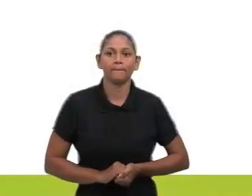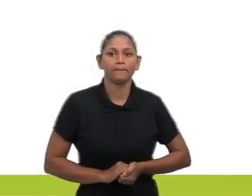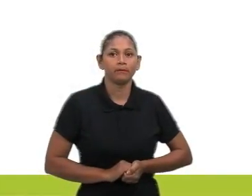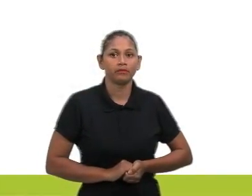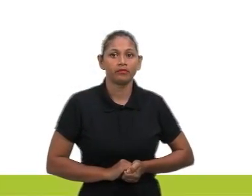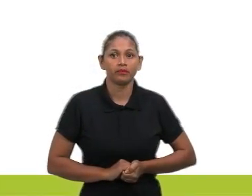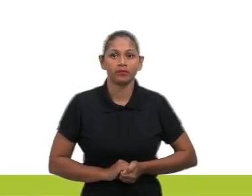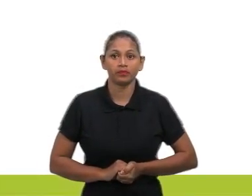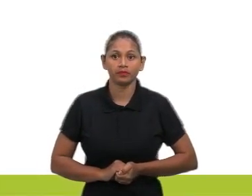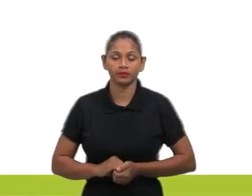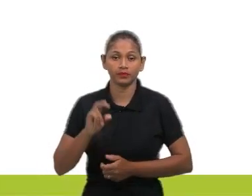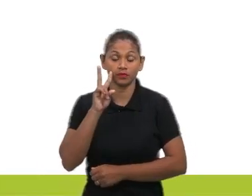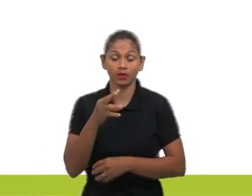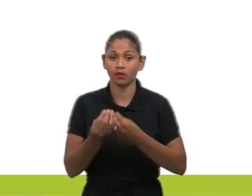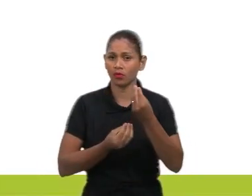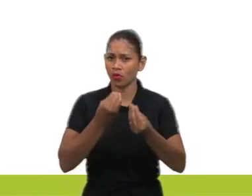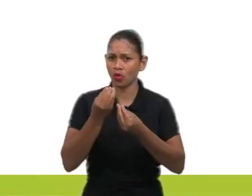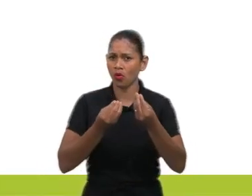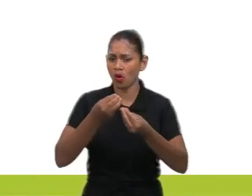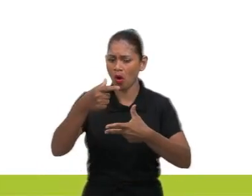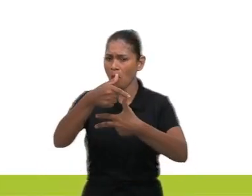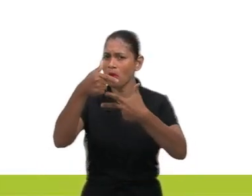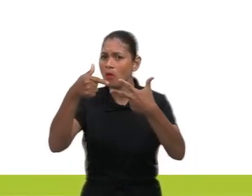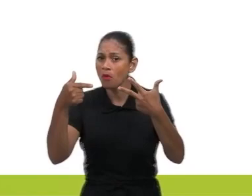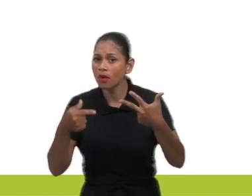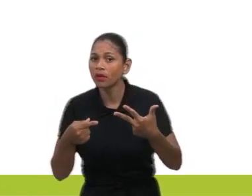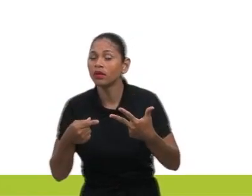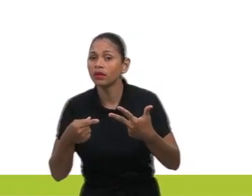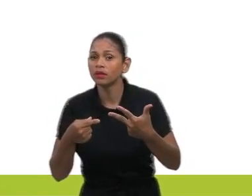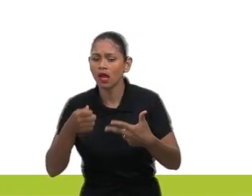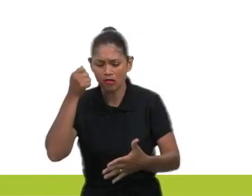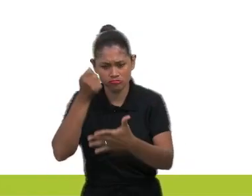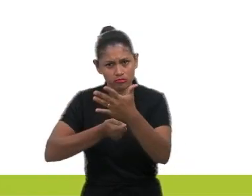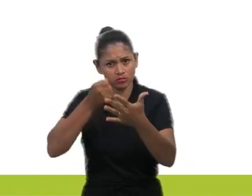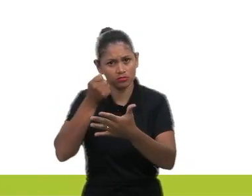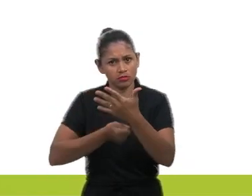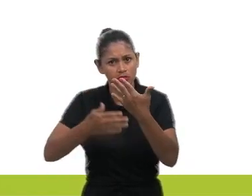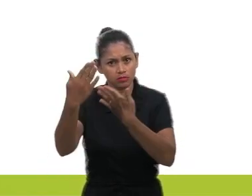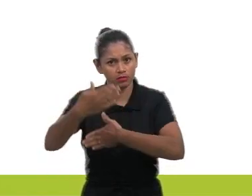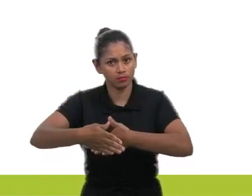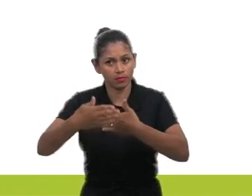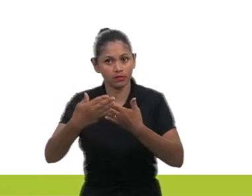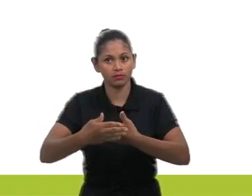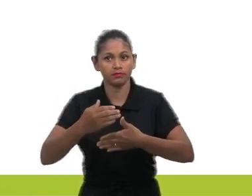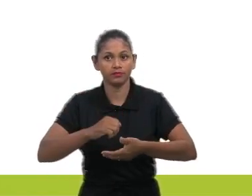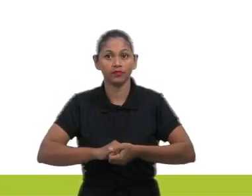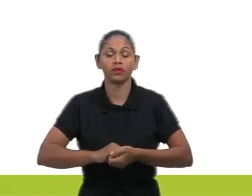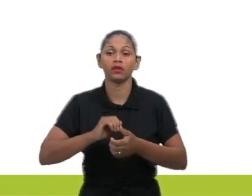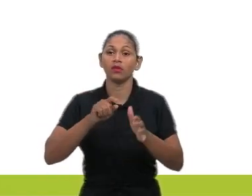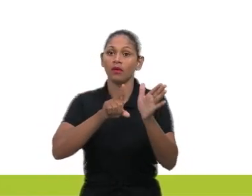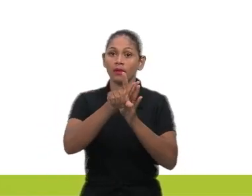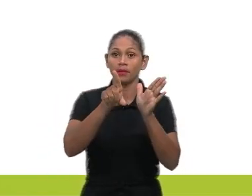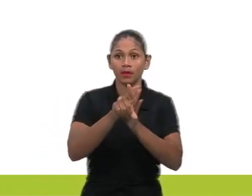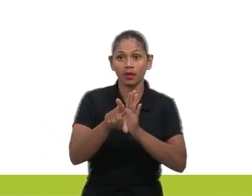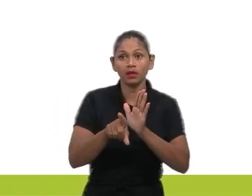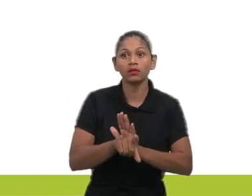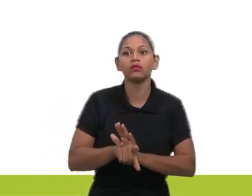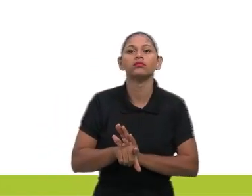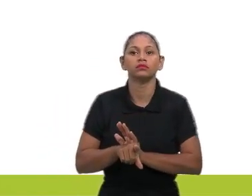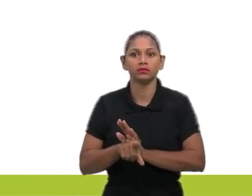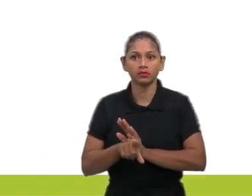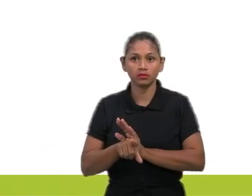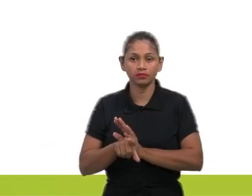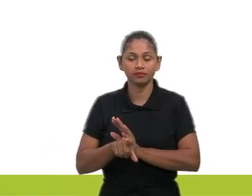Vamos ver como que o Enem cobra isso. Temos aqui uma questão do nosso livro Resolva Enem, né, do Sistema Farias Brito,